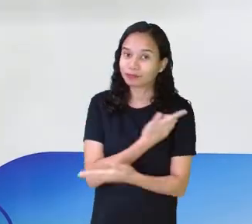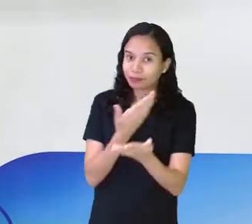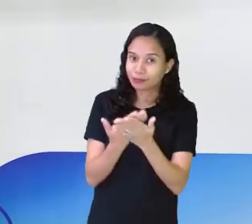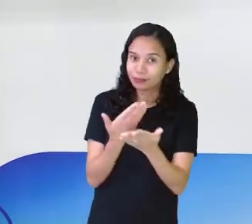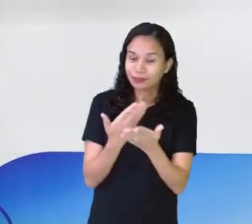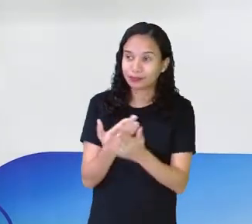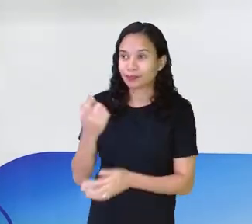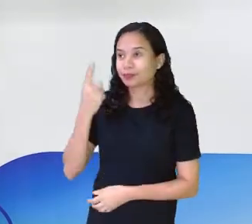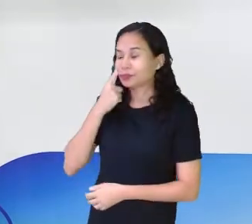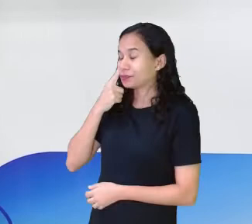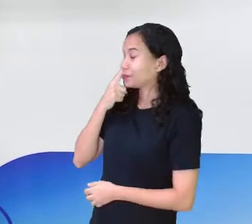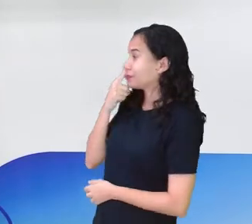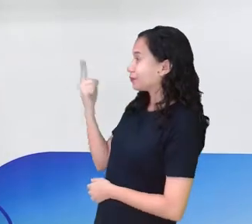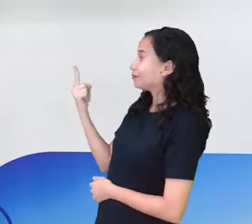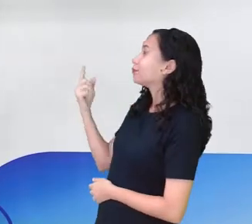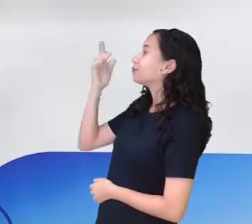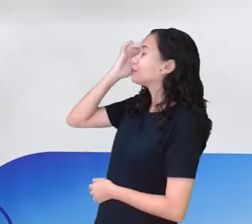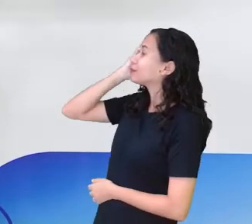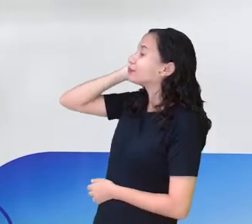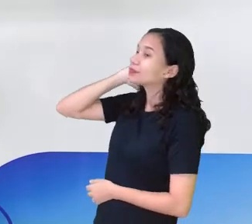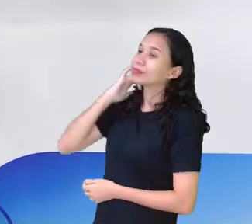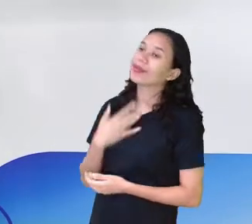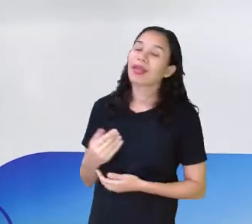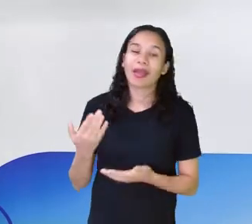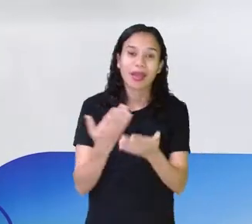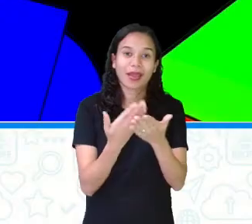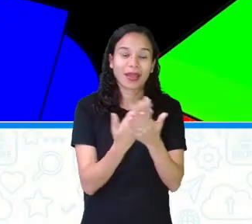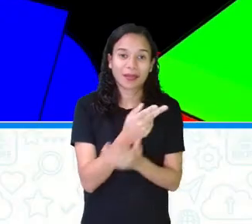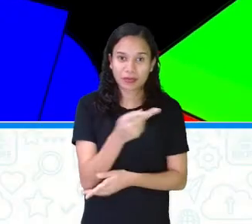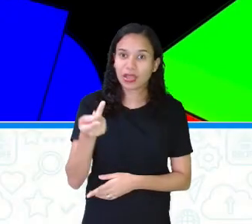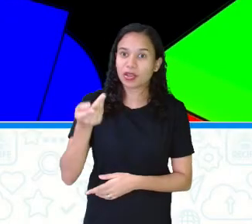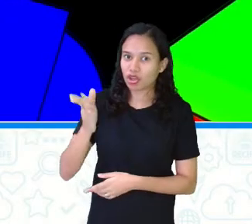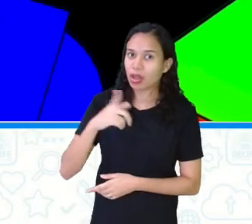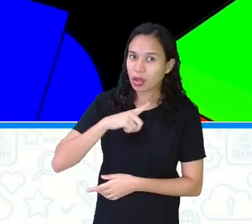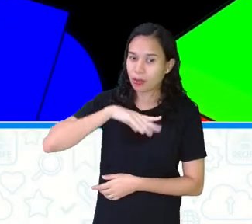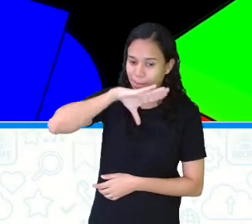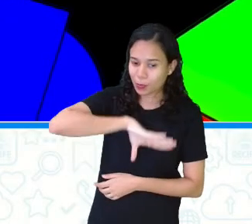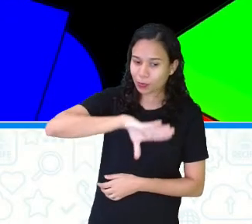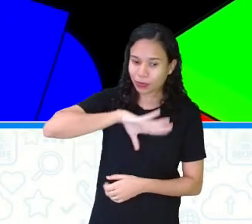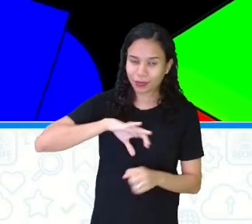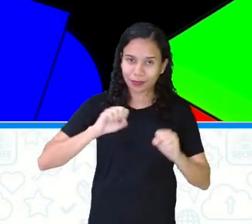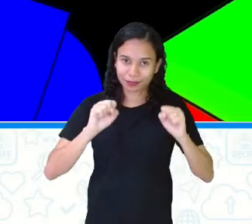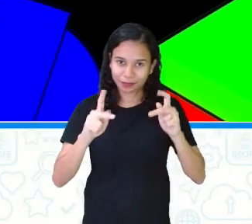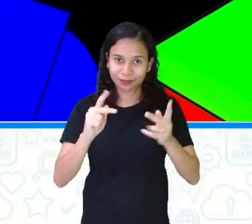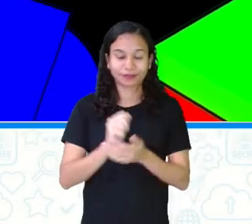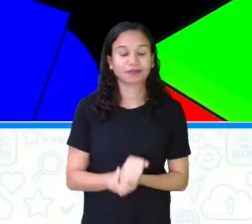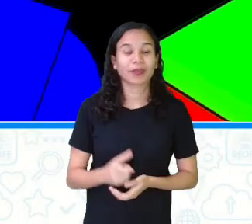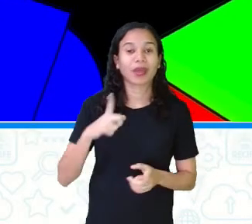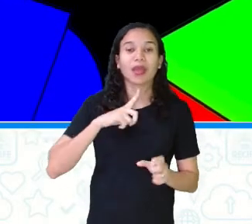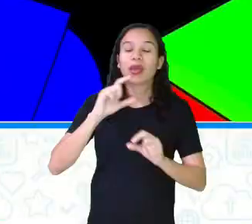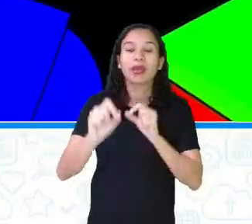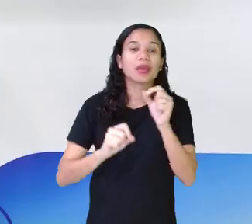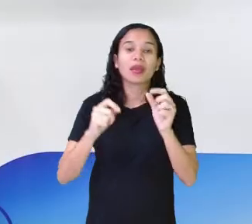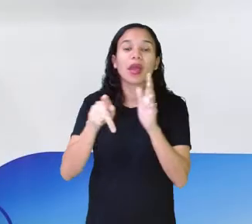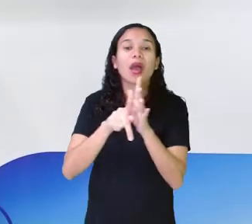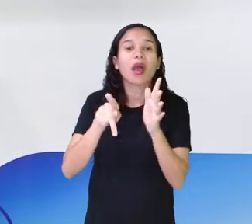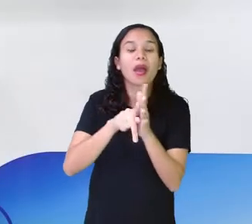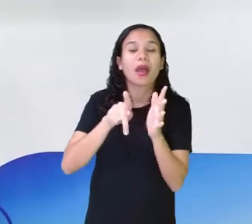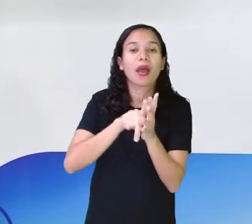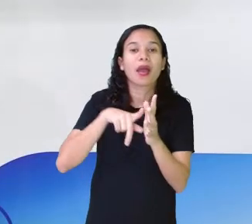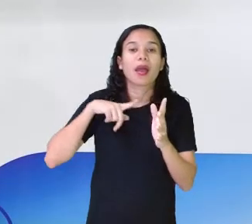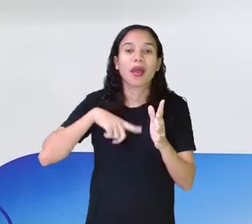aulas. A nossa aula, no caso, né? Porque vocês já tiveram a de língua portuguesa. Planificação de